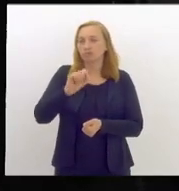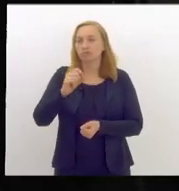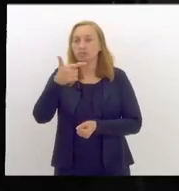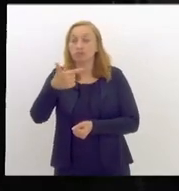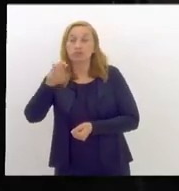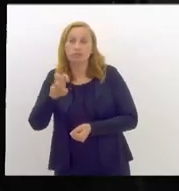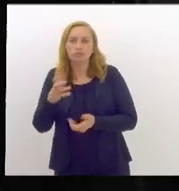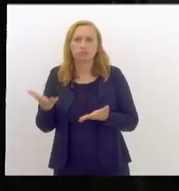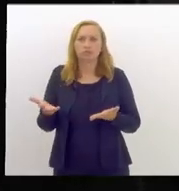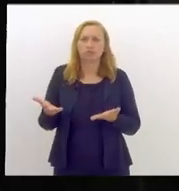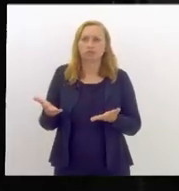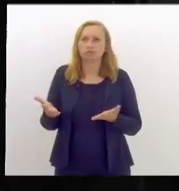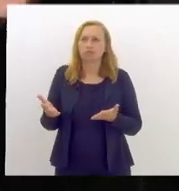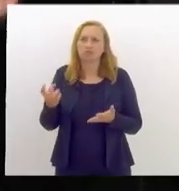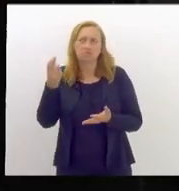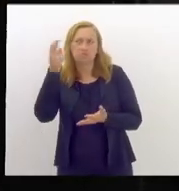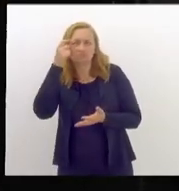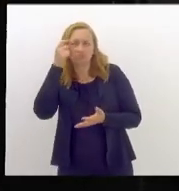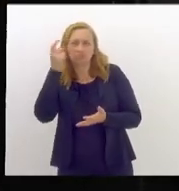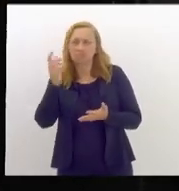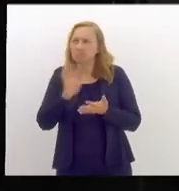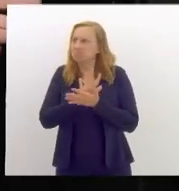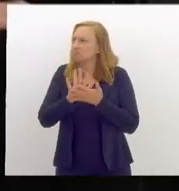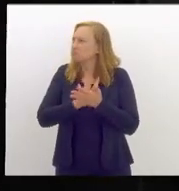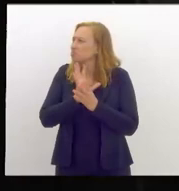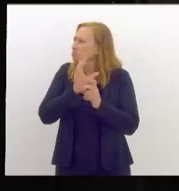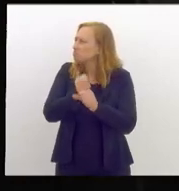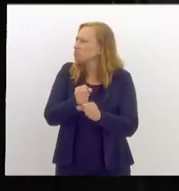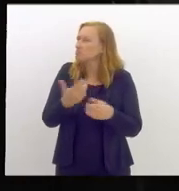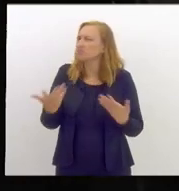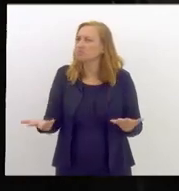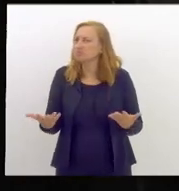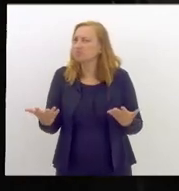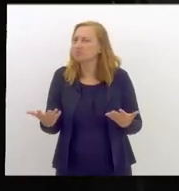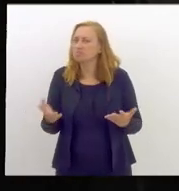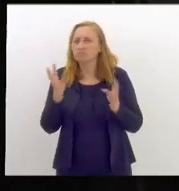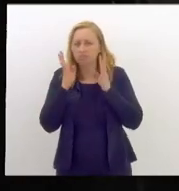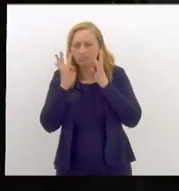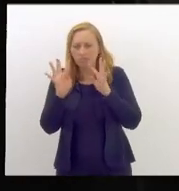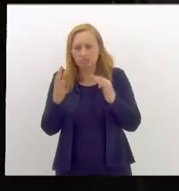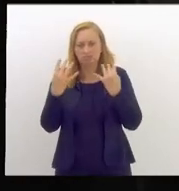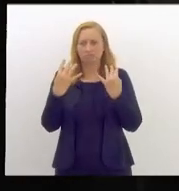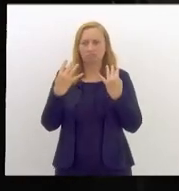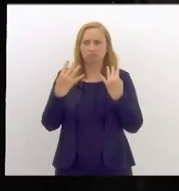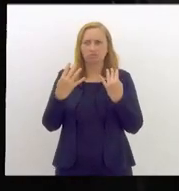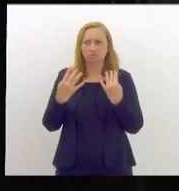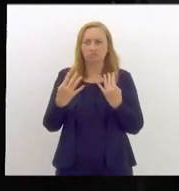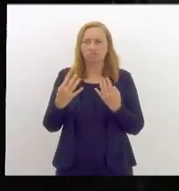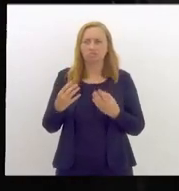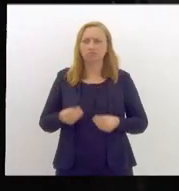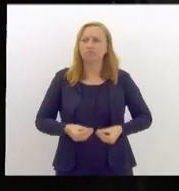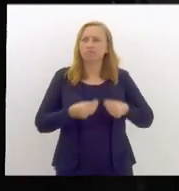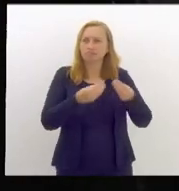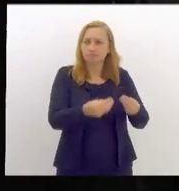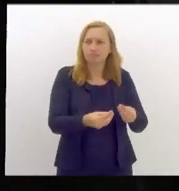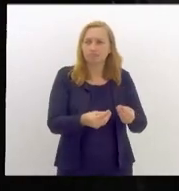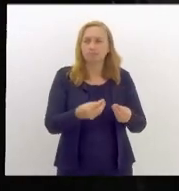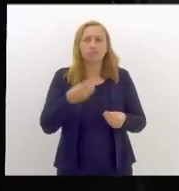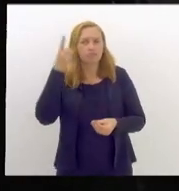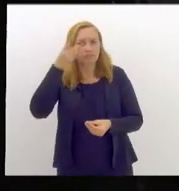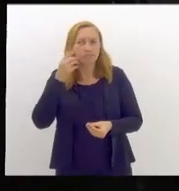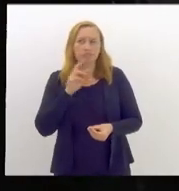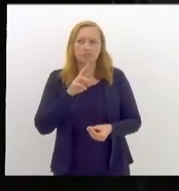sucinta sem memória de cálculo sem fundamentação você ainda então é que chama atenção porque para dar Deputado Rosenberg Reis